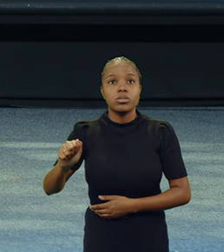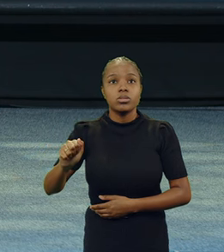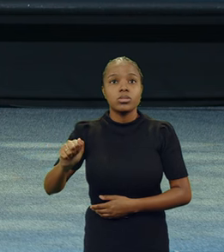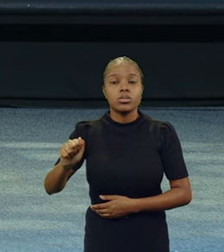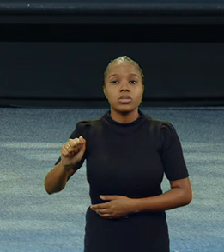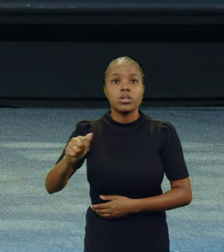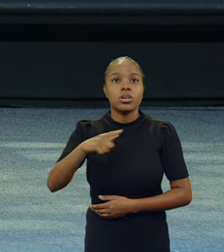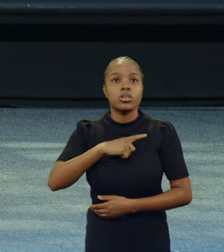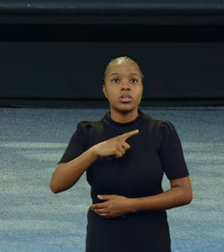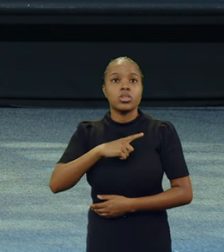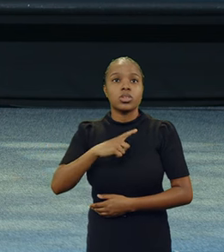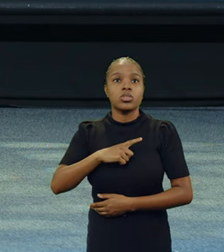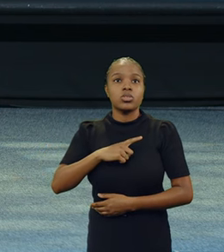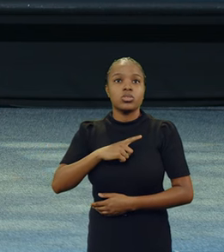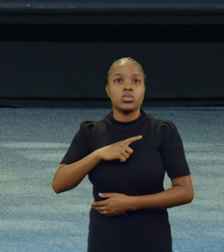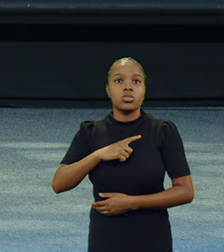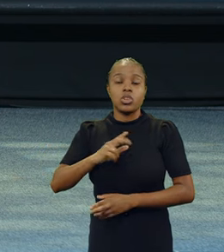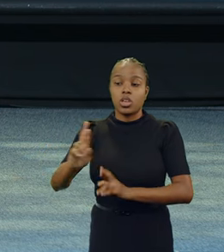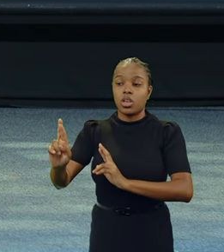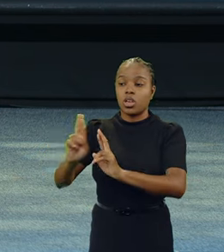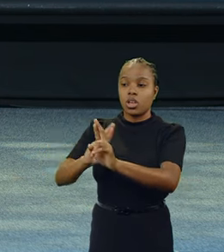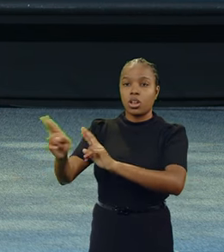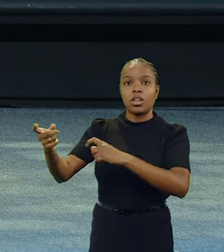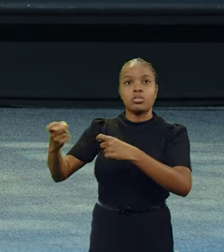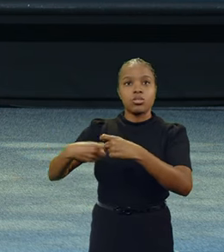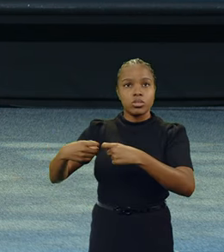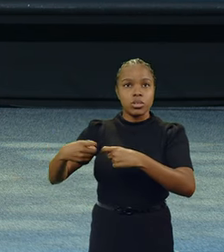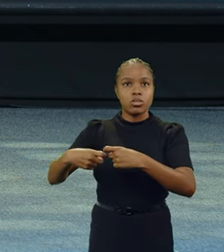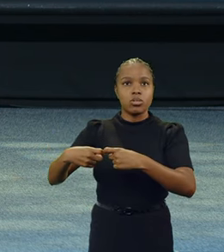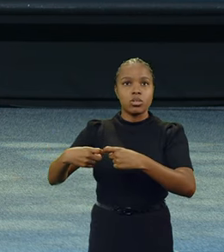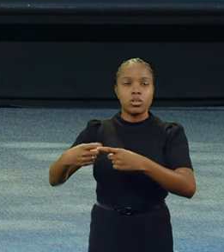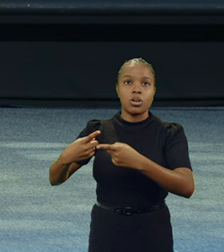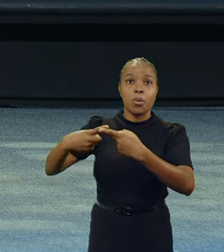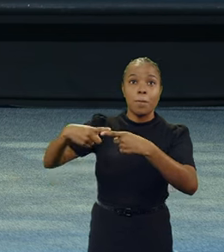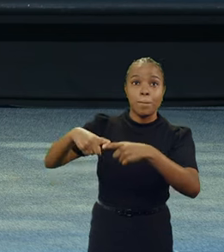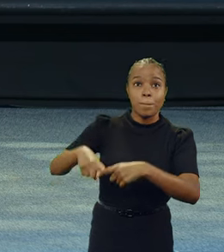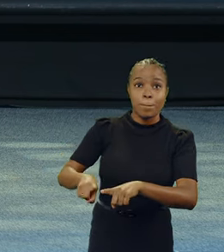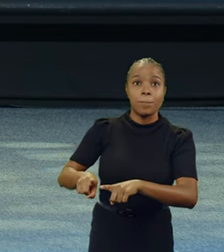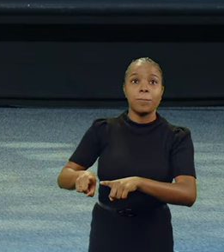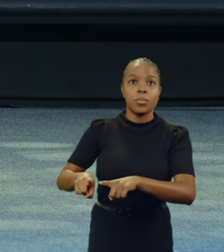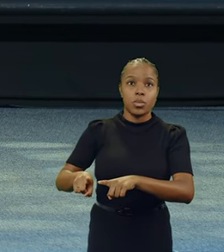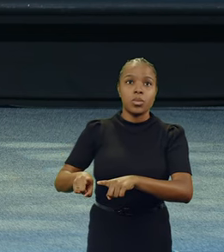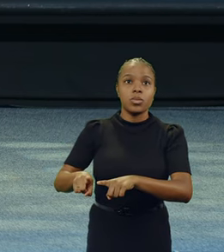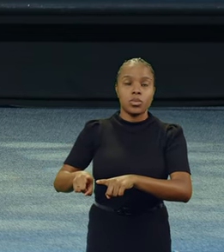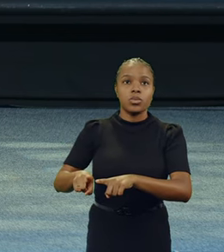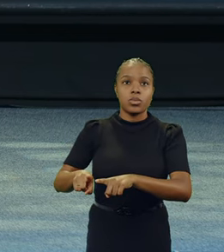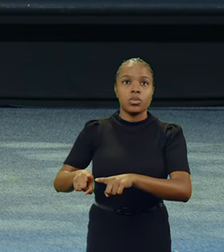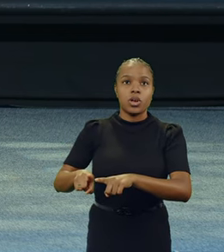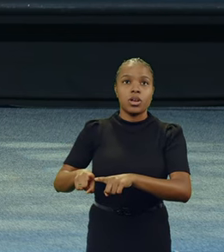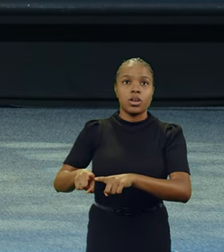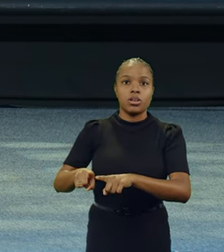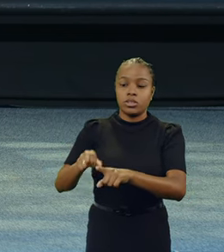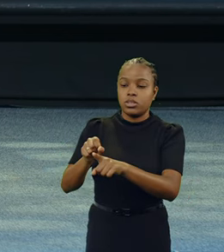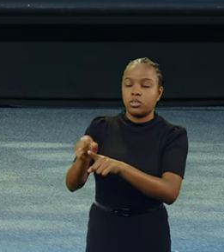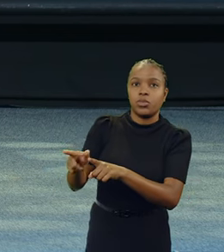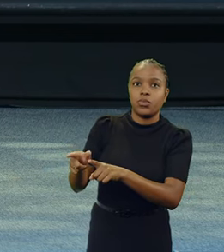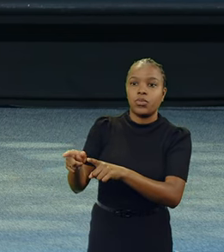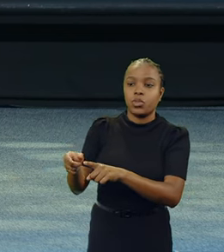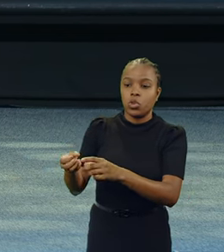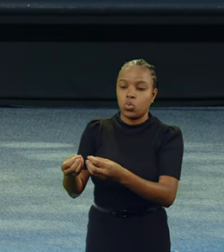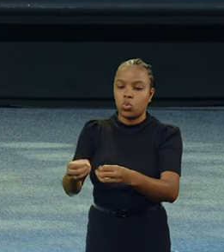ele tinha relações com Tamar. Só que na hora Agar, o sêmen, ele jogava